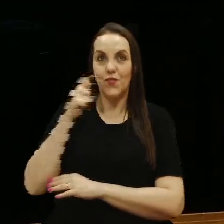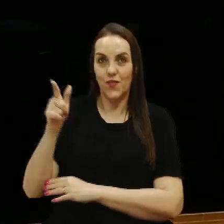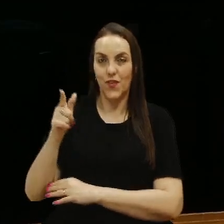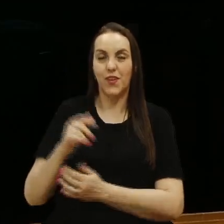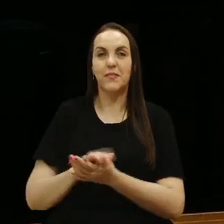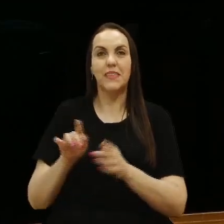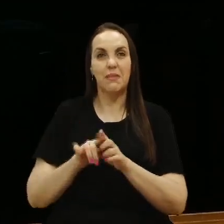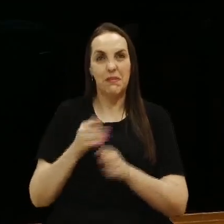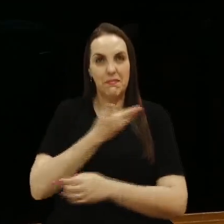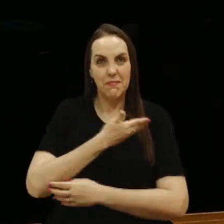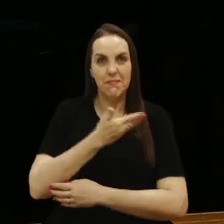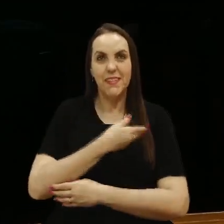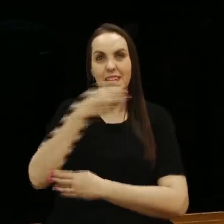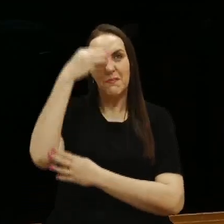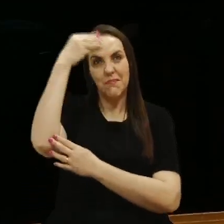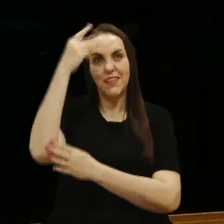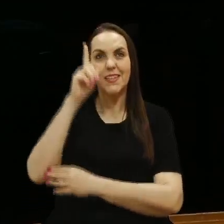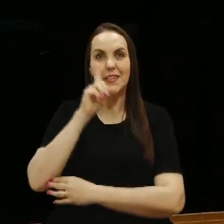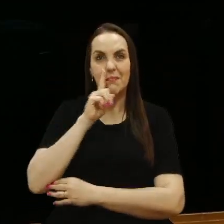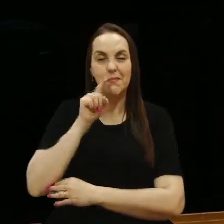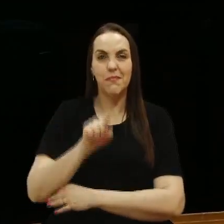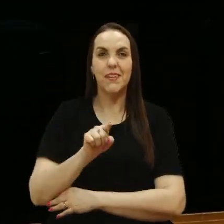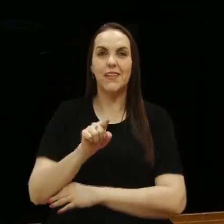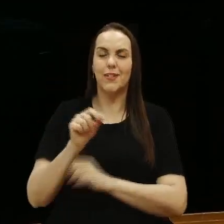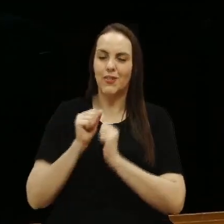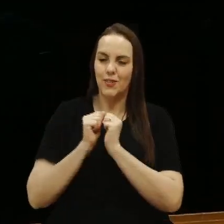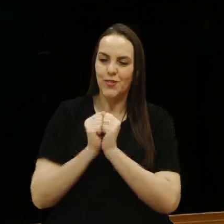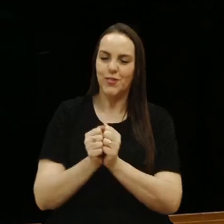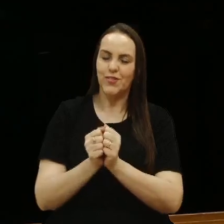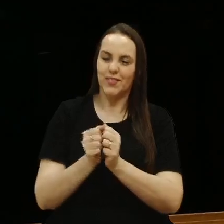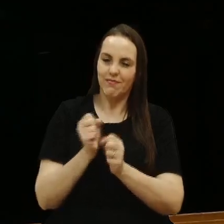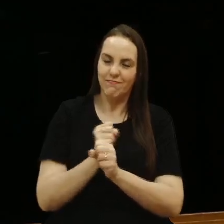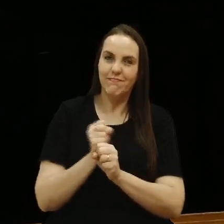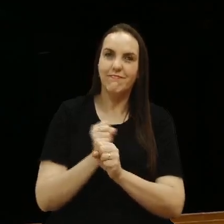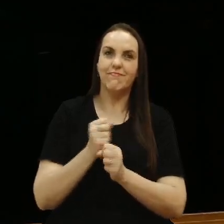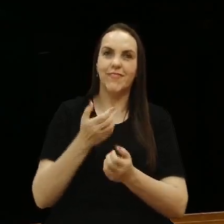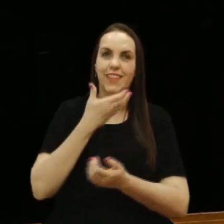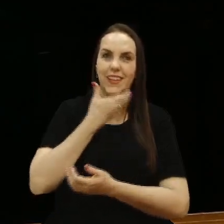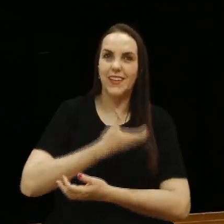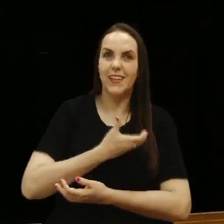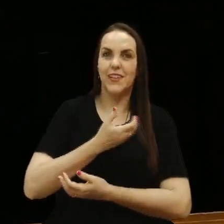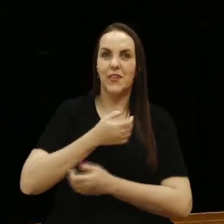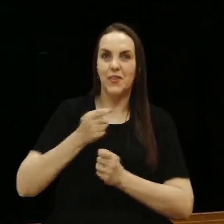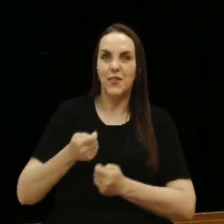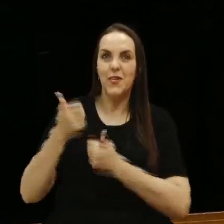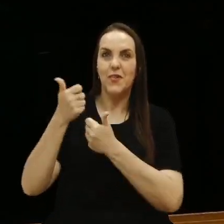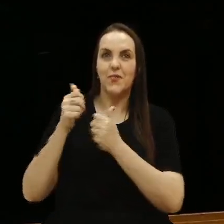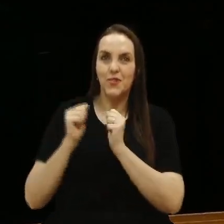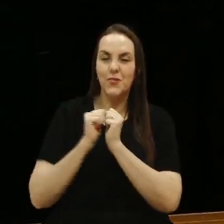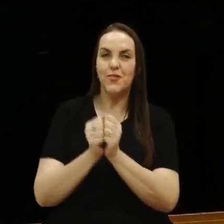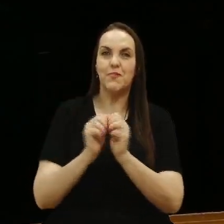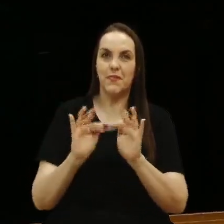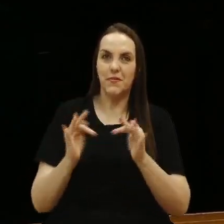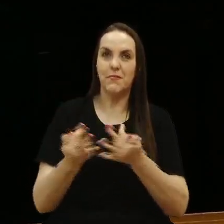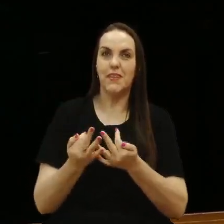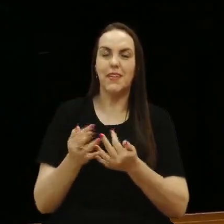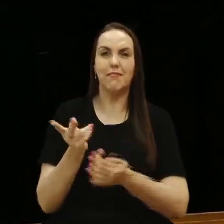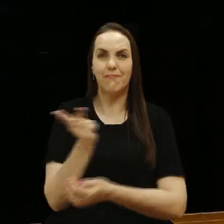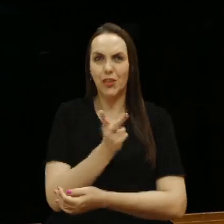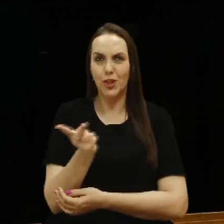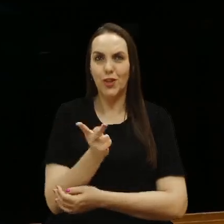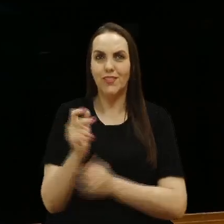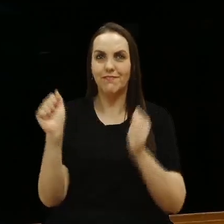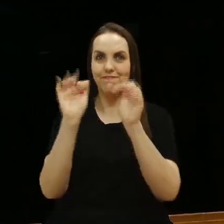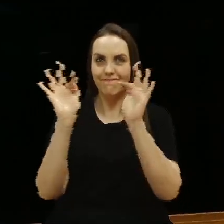frequentou minha casa, passa o Natal com a gente, passa o Ano Novo com a gente é muito próximo, então fico muito feliz tanto de ver a Júlia aqui, como ver o Flávio, e